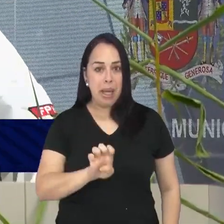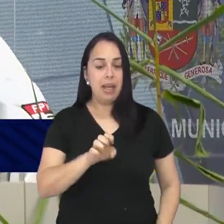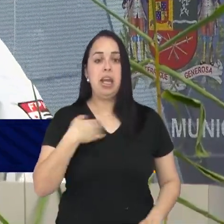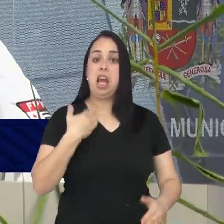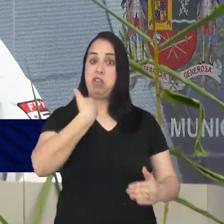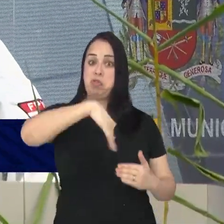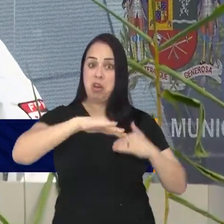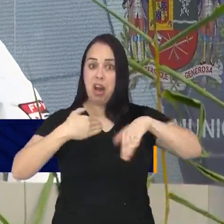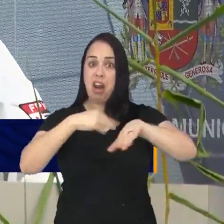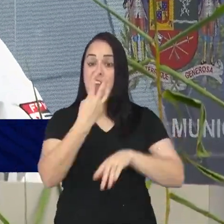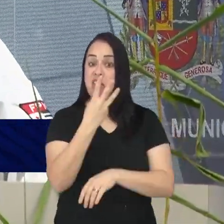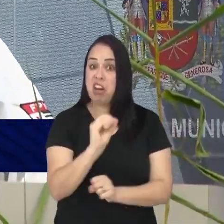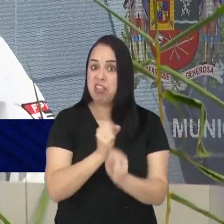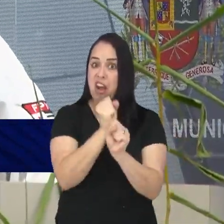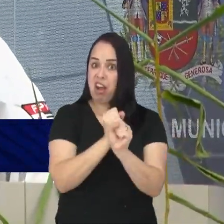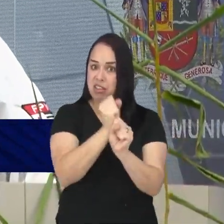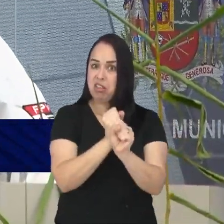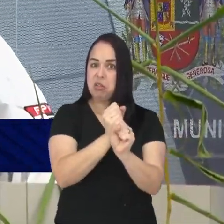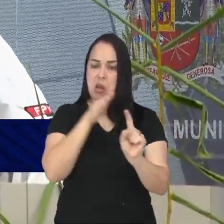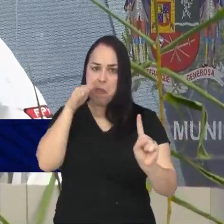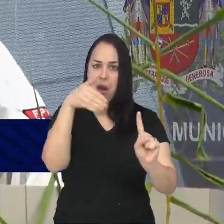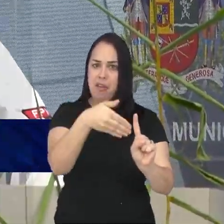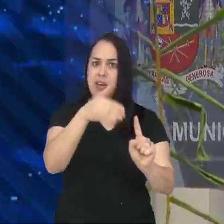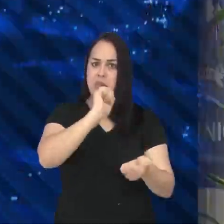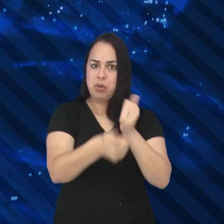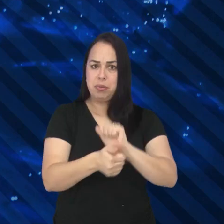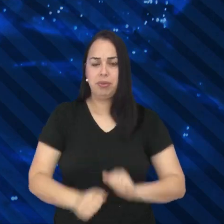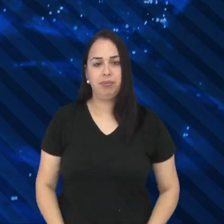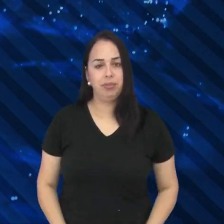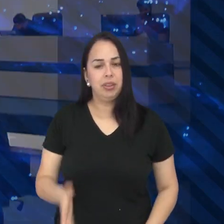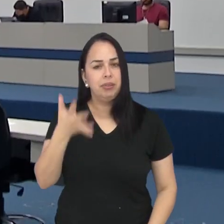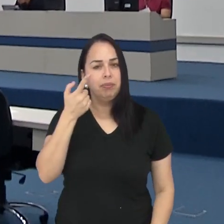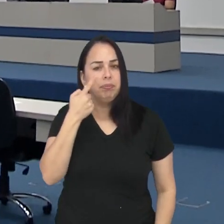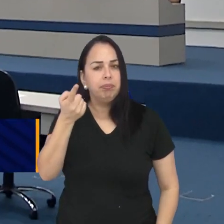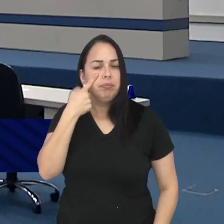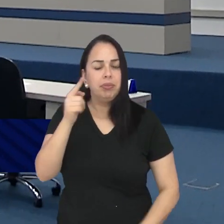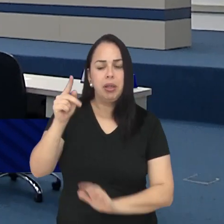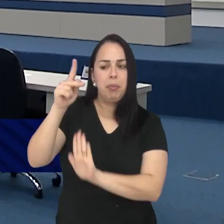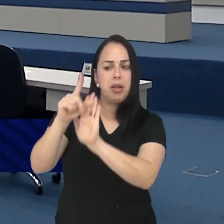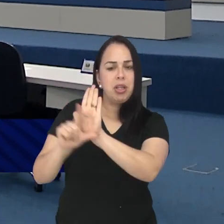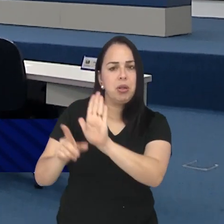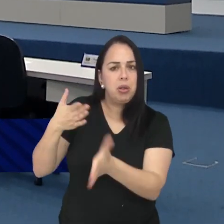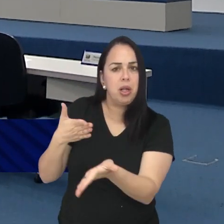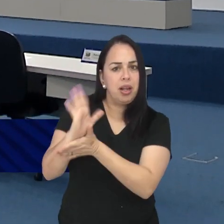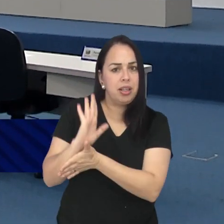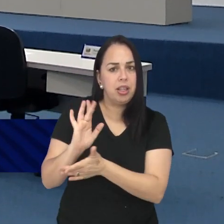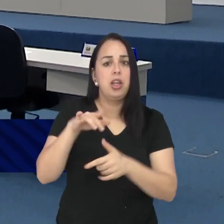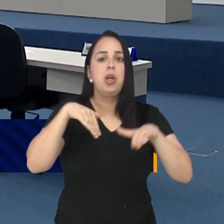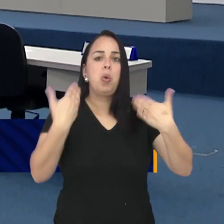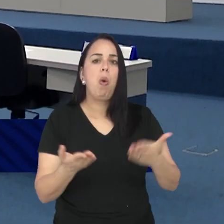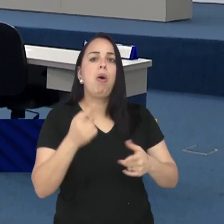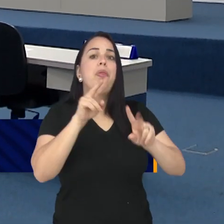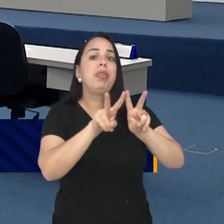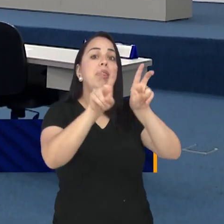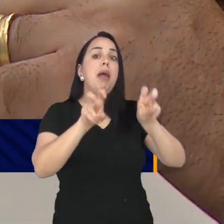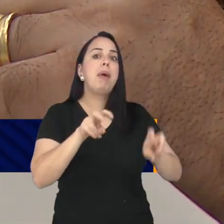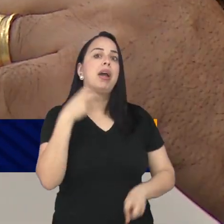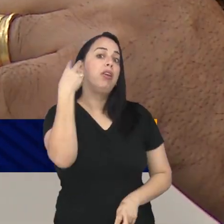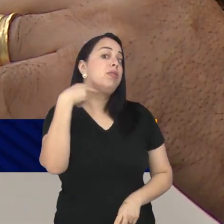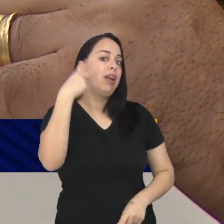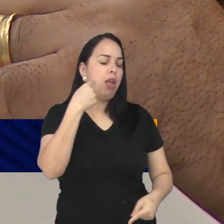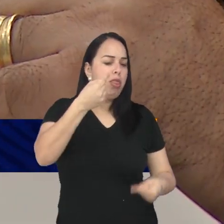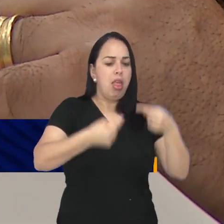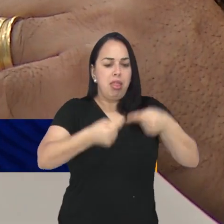Professor há 30 anos, ele é referência no esporte da cidade. Confira os projetos aprovados e os assuntos debatidos pelos